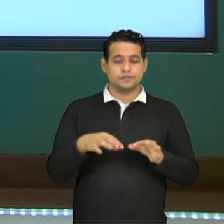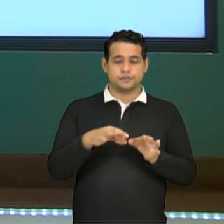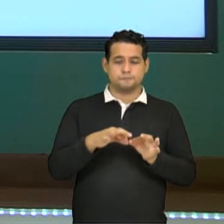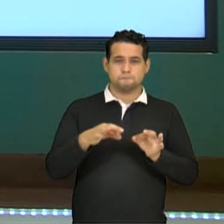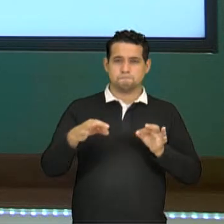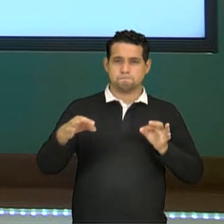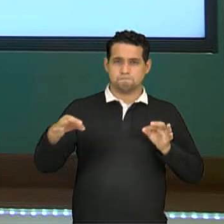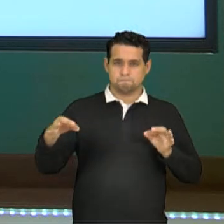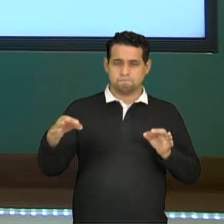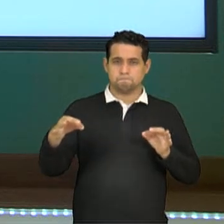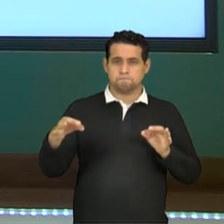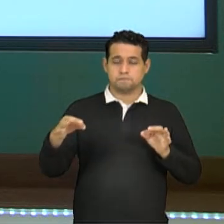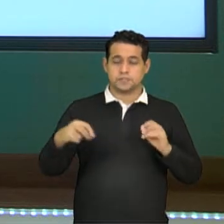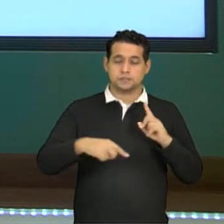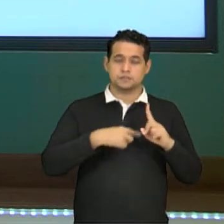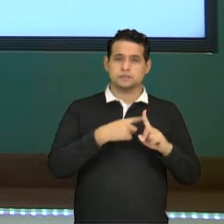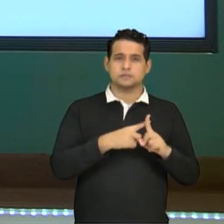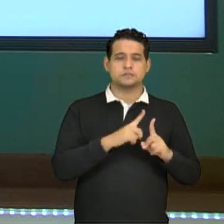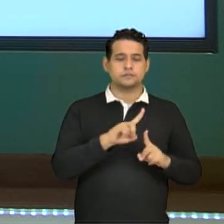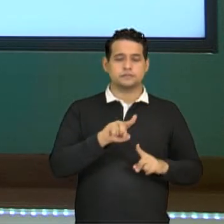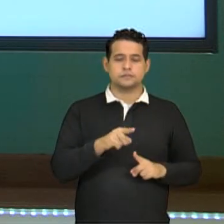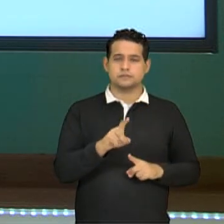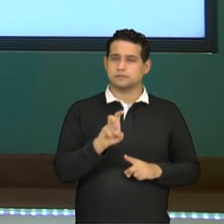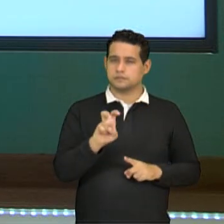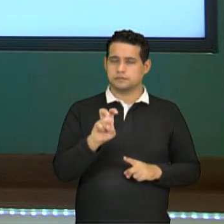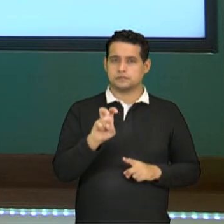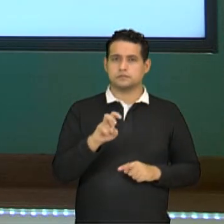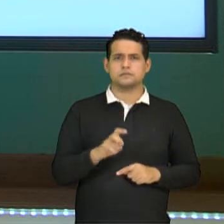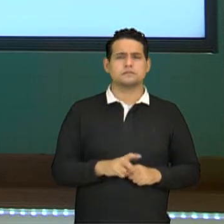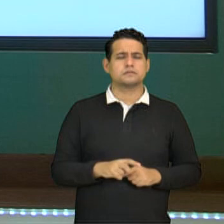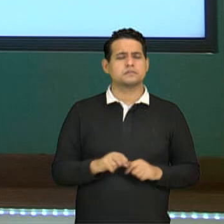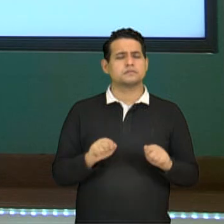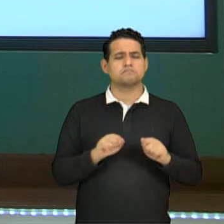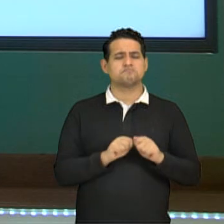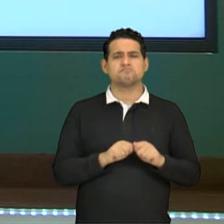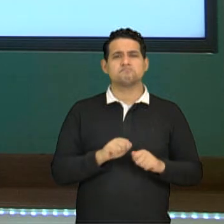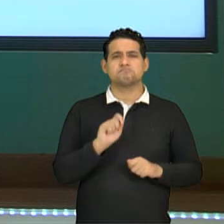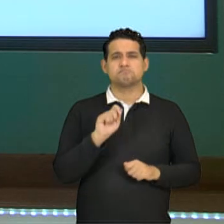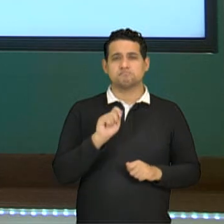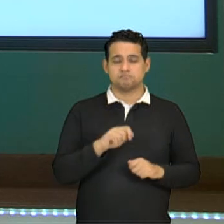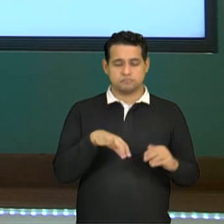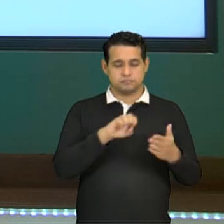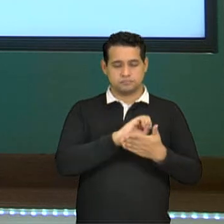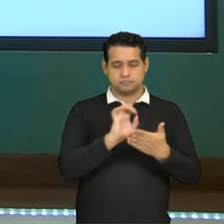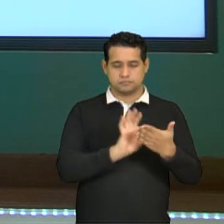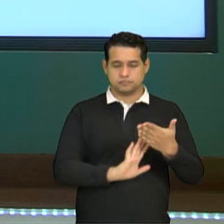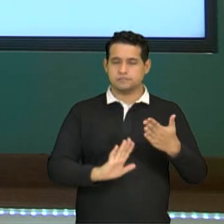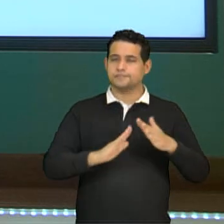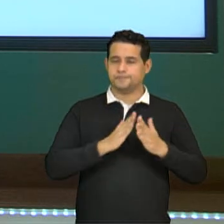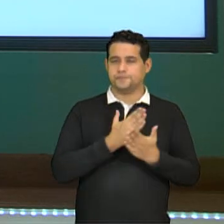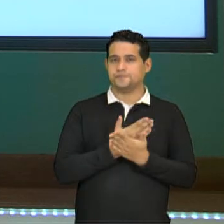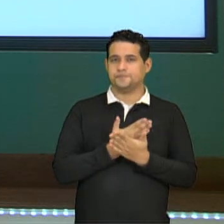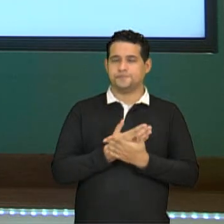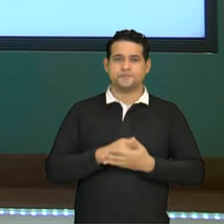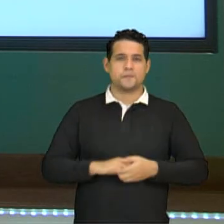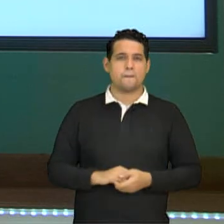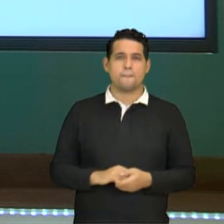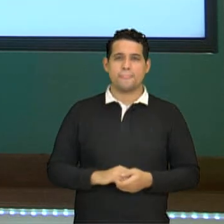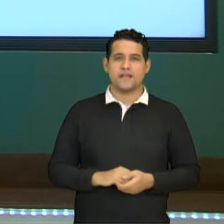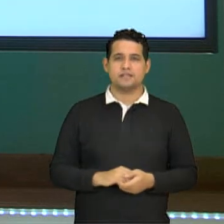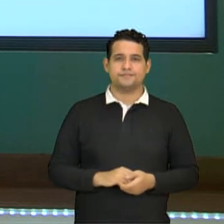fita mais 1/5 desse 1 metro para poder fazer as atividades escolares,